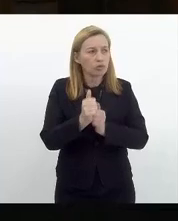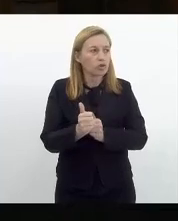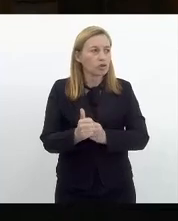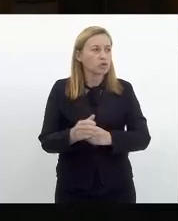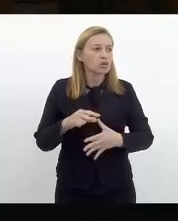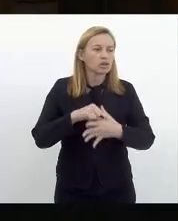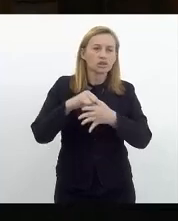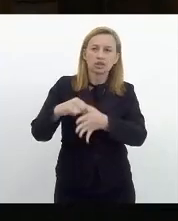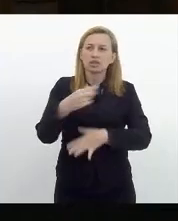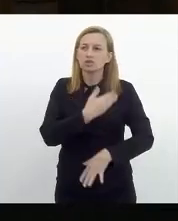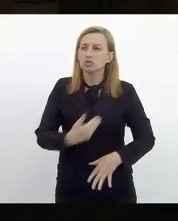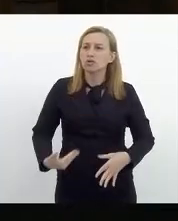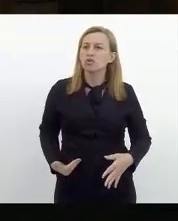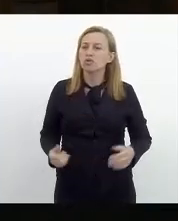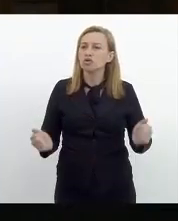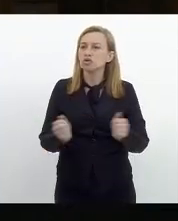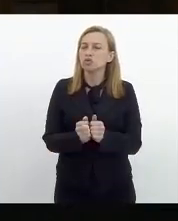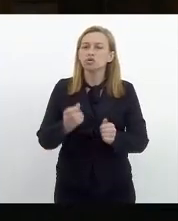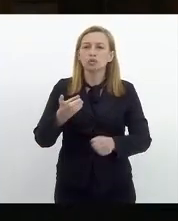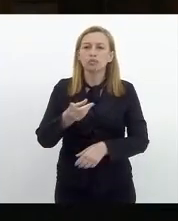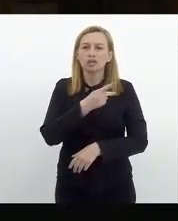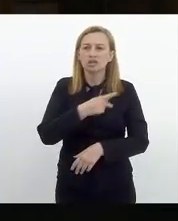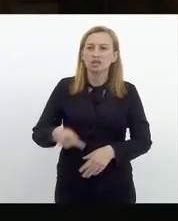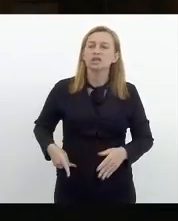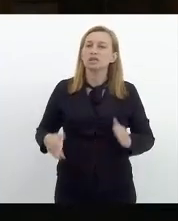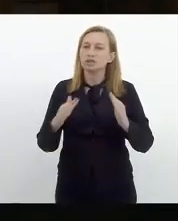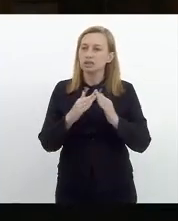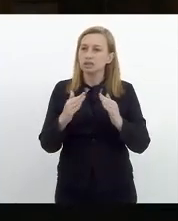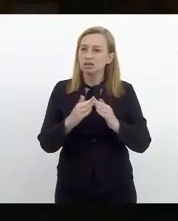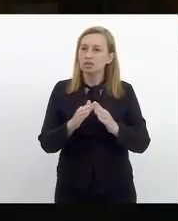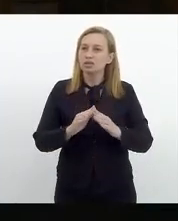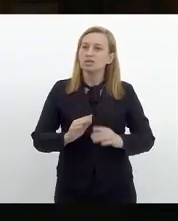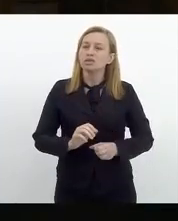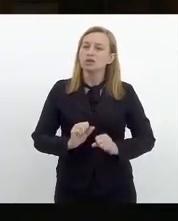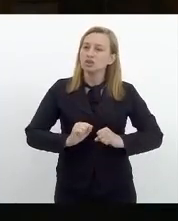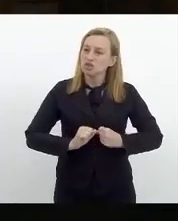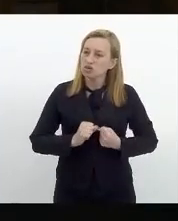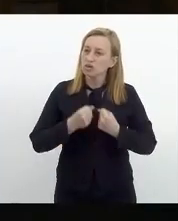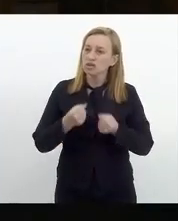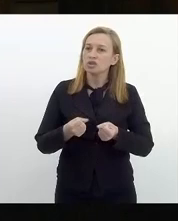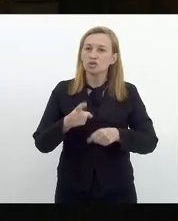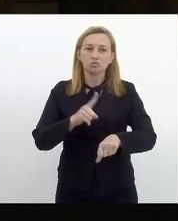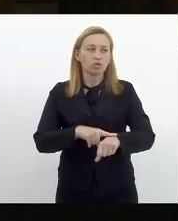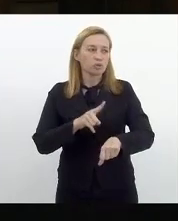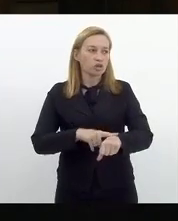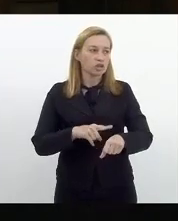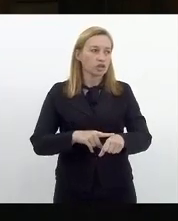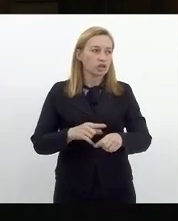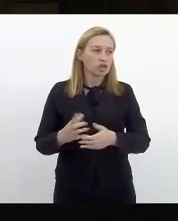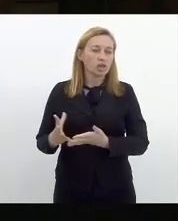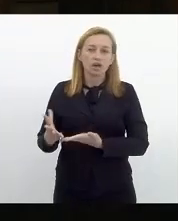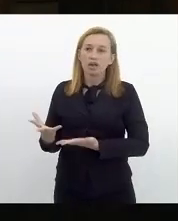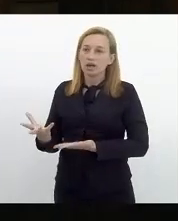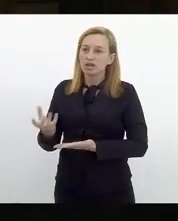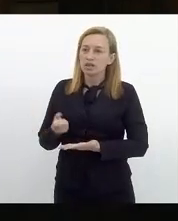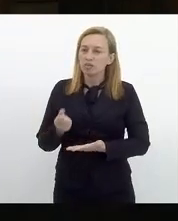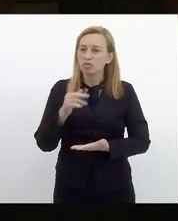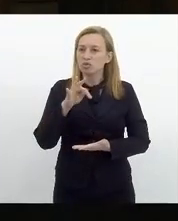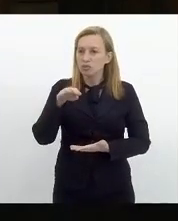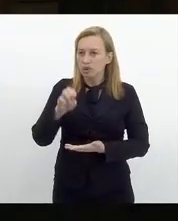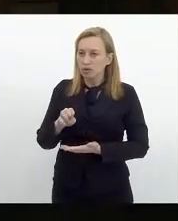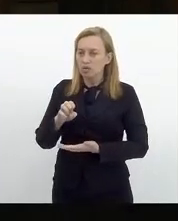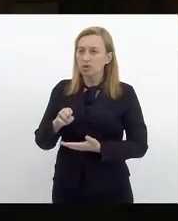liderança do governo juntamente com a presidência dessa casa veio fazendo desde que recebemos o pacote até aqui